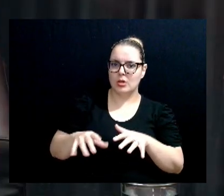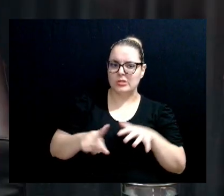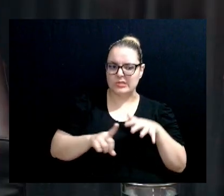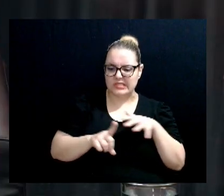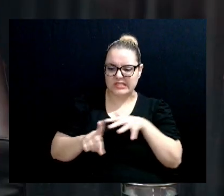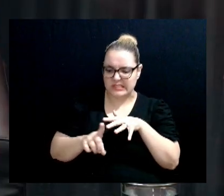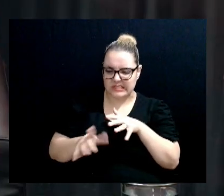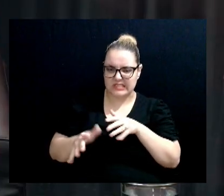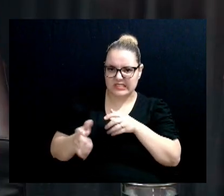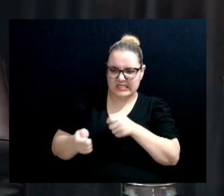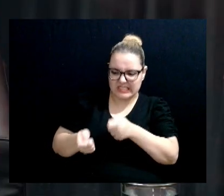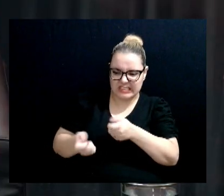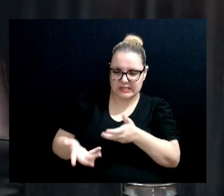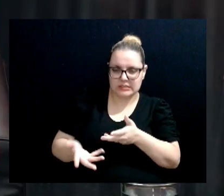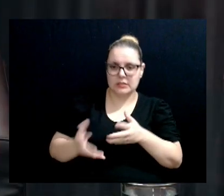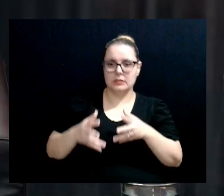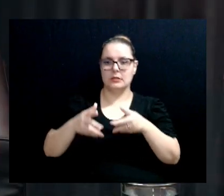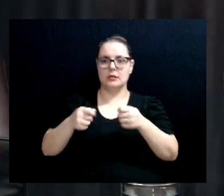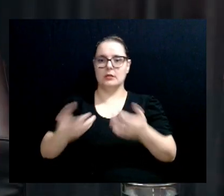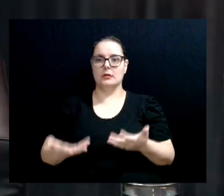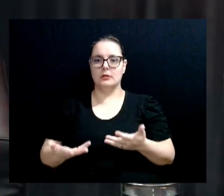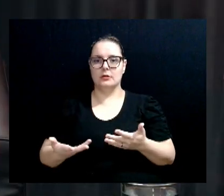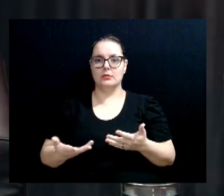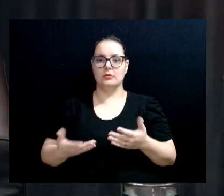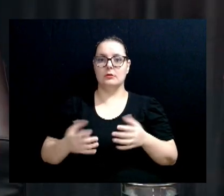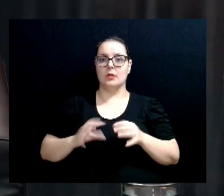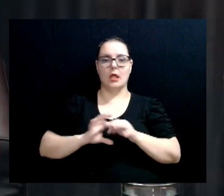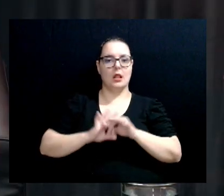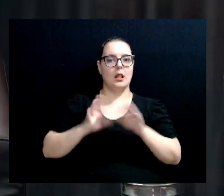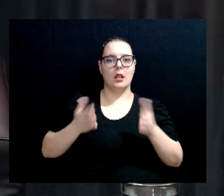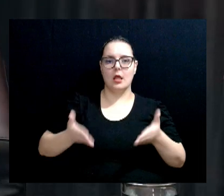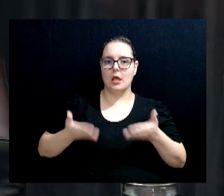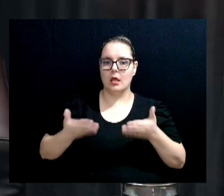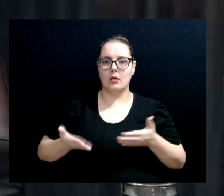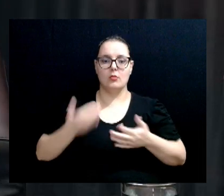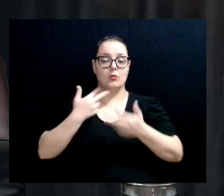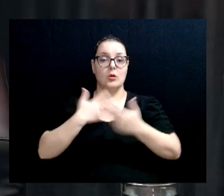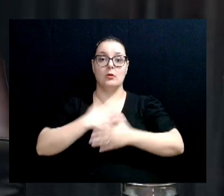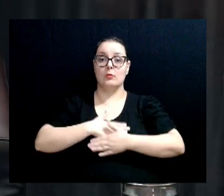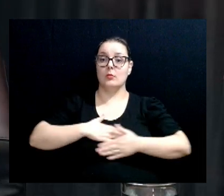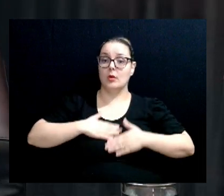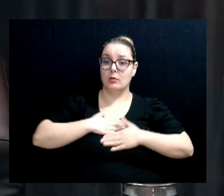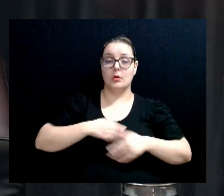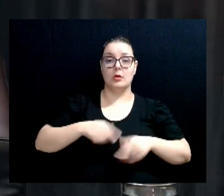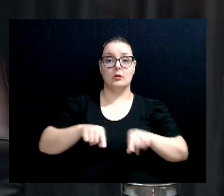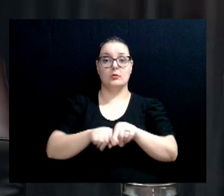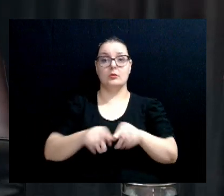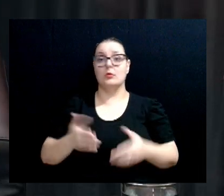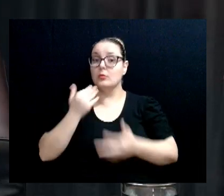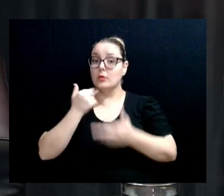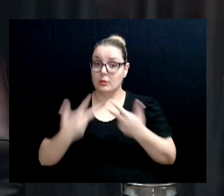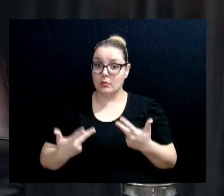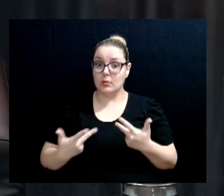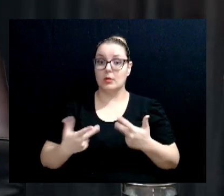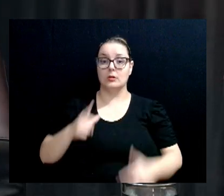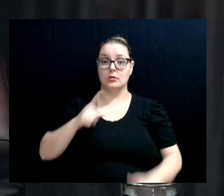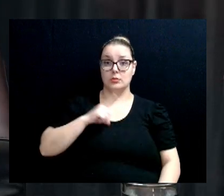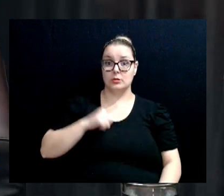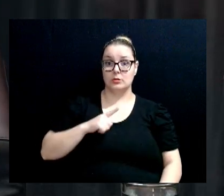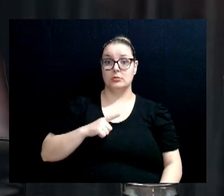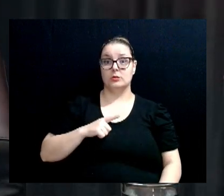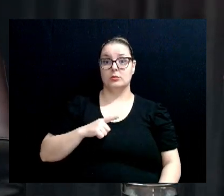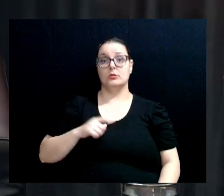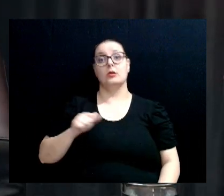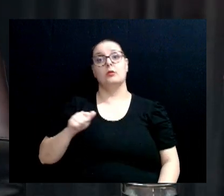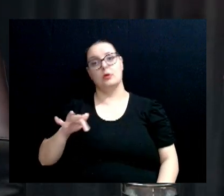aquilo que é espontâneo, uma alimentação, um prazer também, o alimentar, ele tem um caráter afetivo. Nossa,